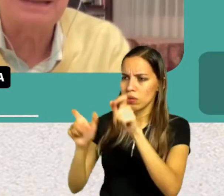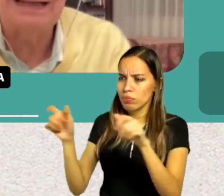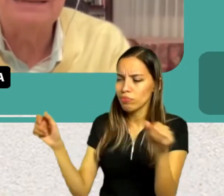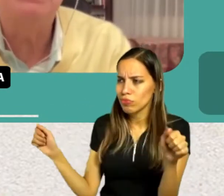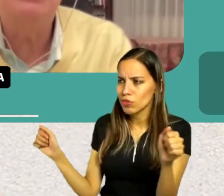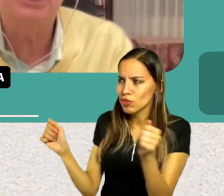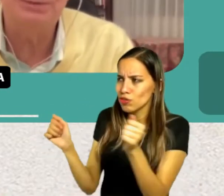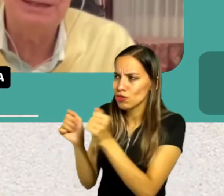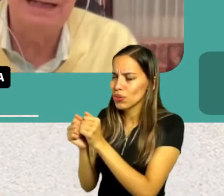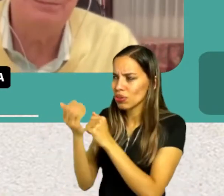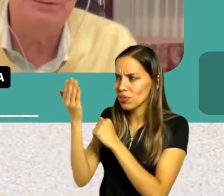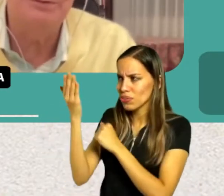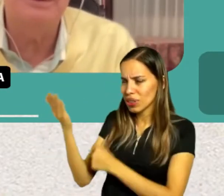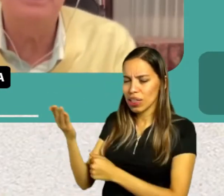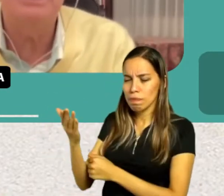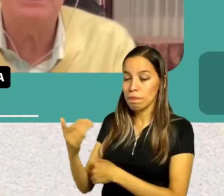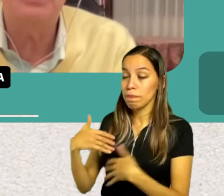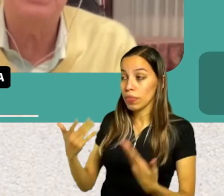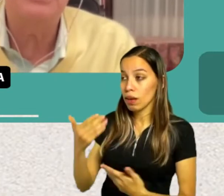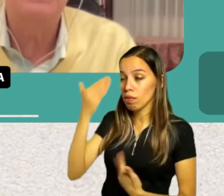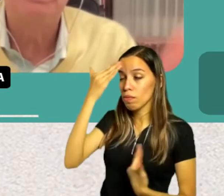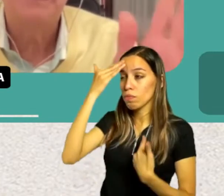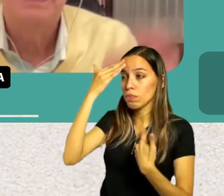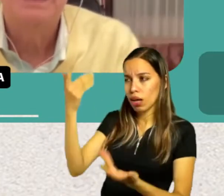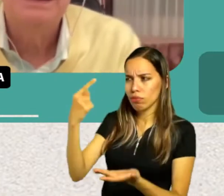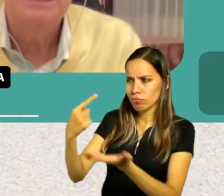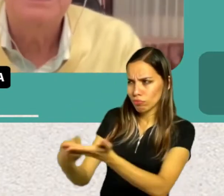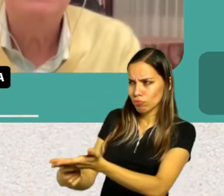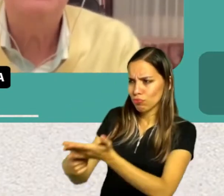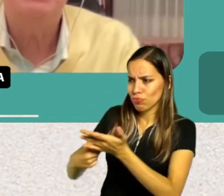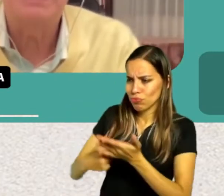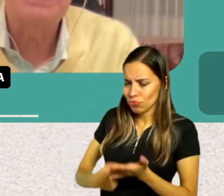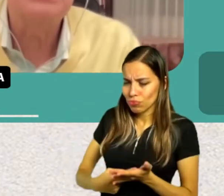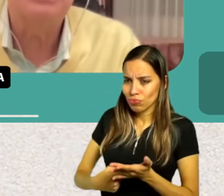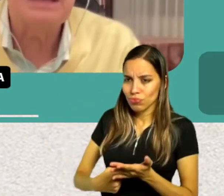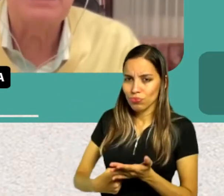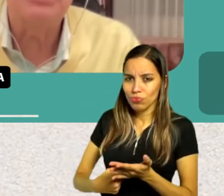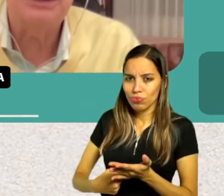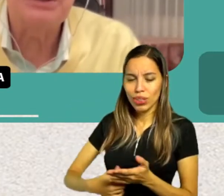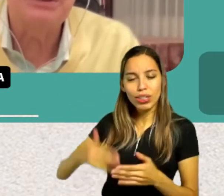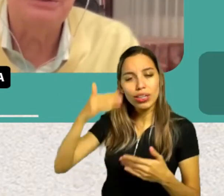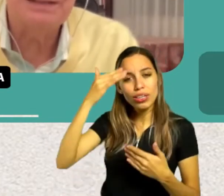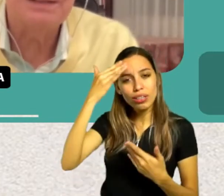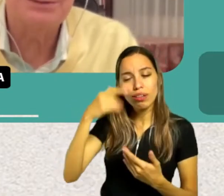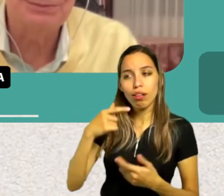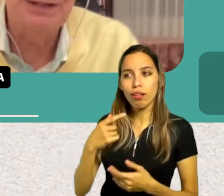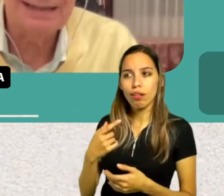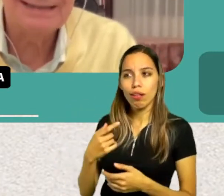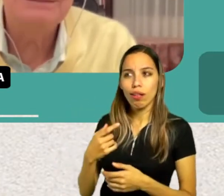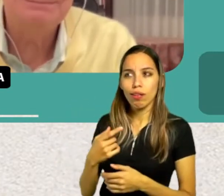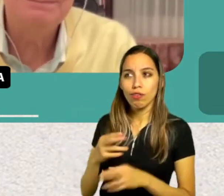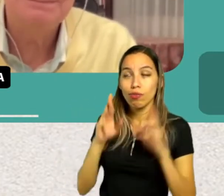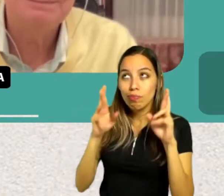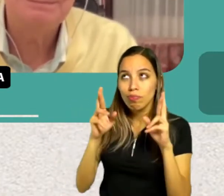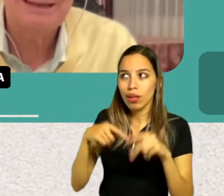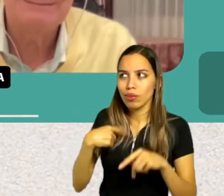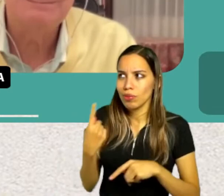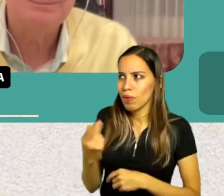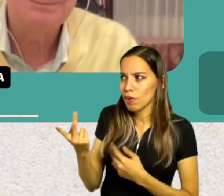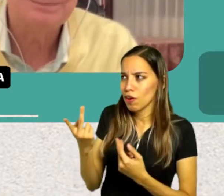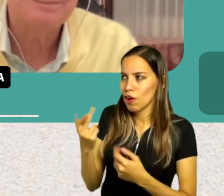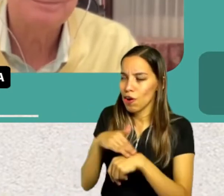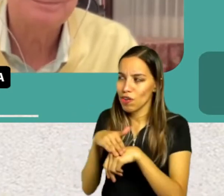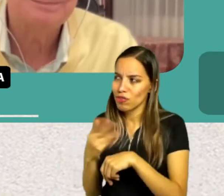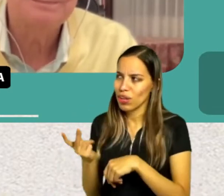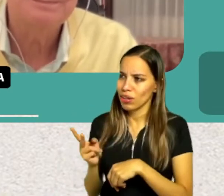realmente rara. Muito obrigado pelo convite, Afonso, e tomara que a gente faça outras conversas como esta. Vamos